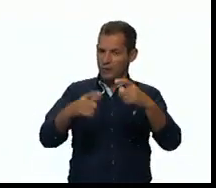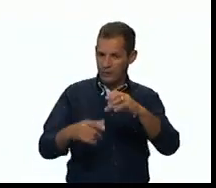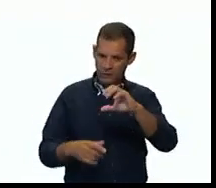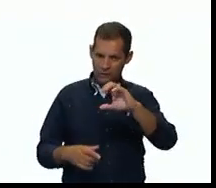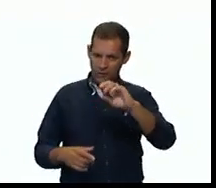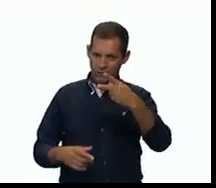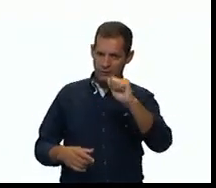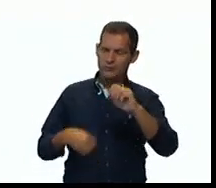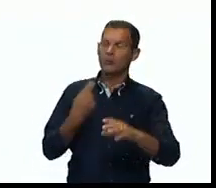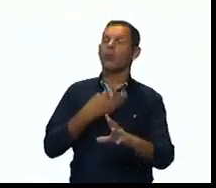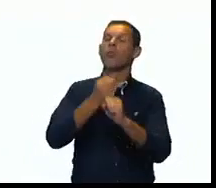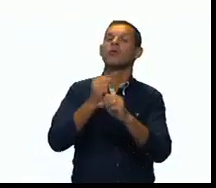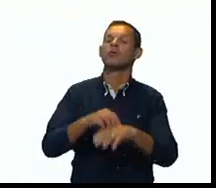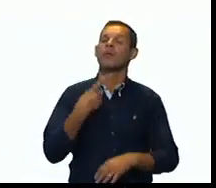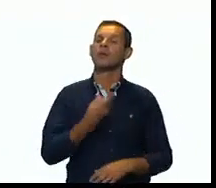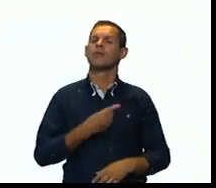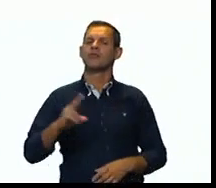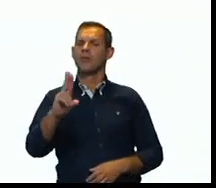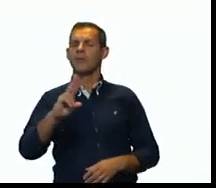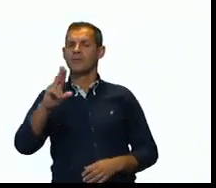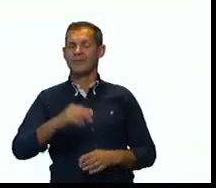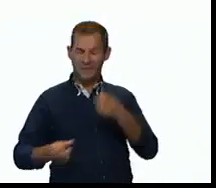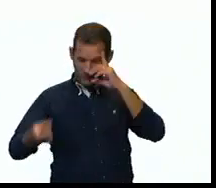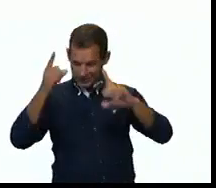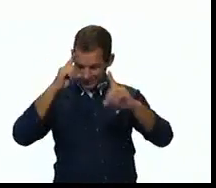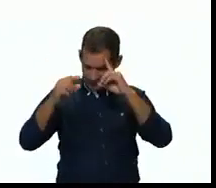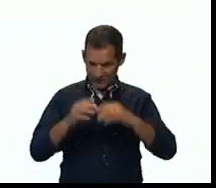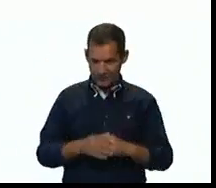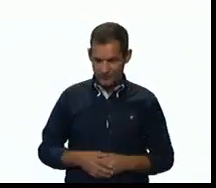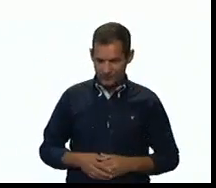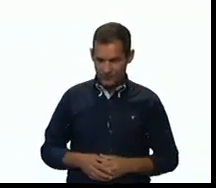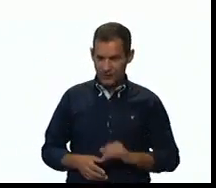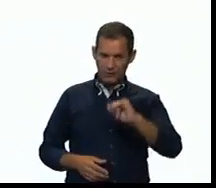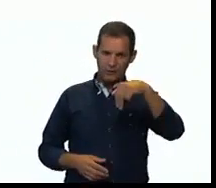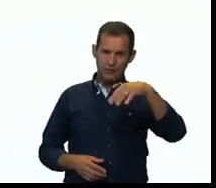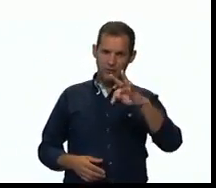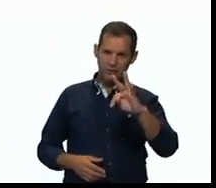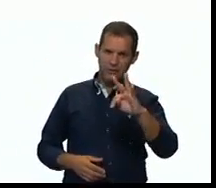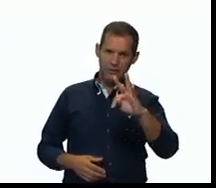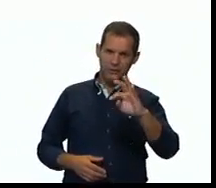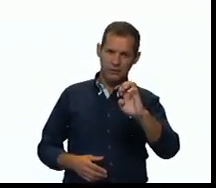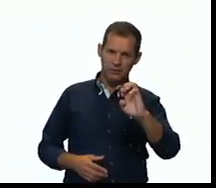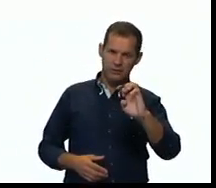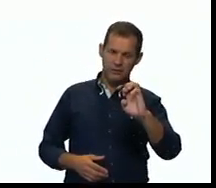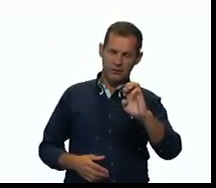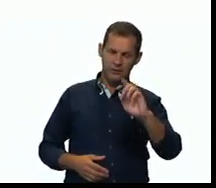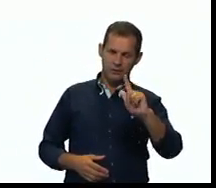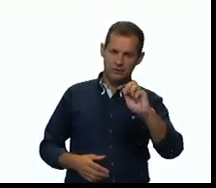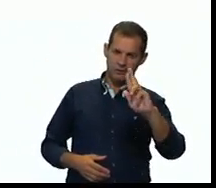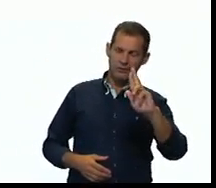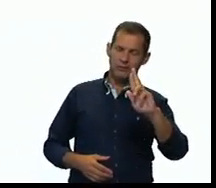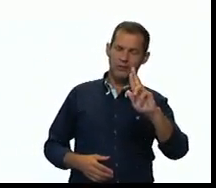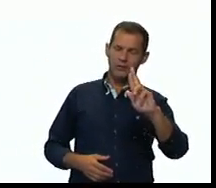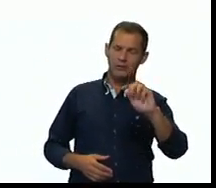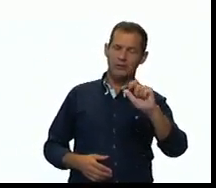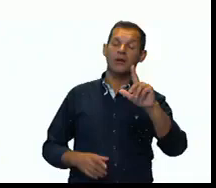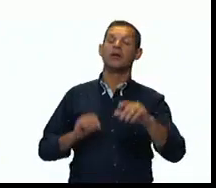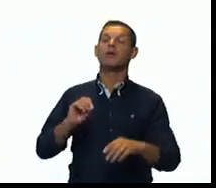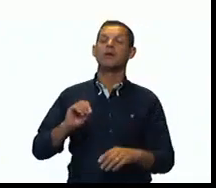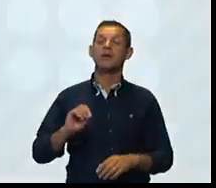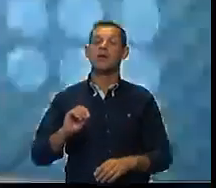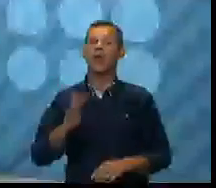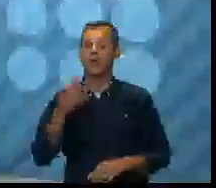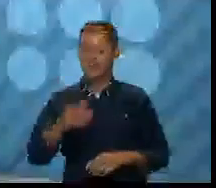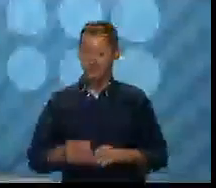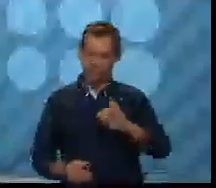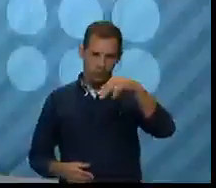Como que a gente calcula isso? Nós vamos utilizar a ideia de integral. O que aconteceu? Riemann, ele teve essa ideia,